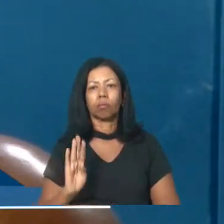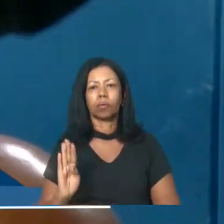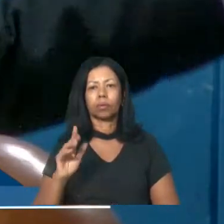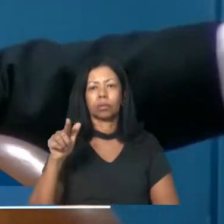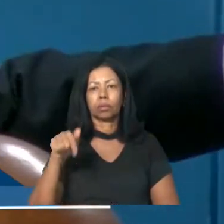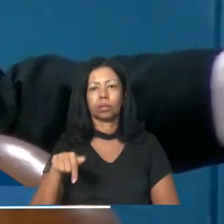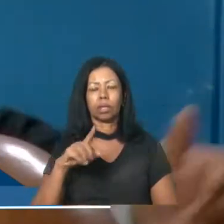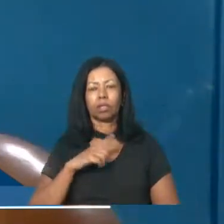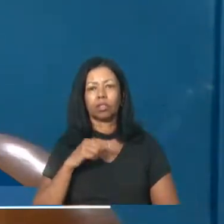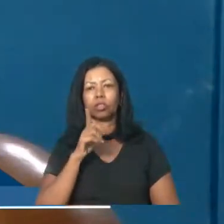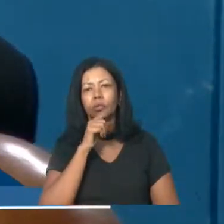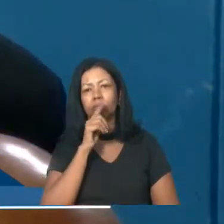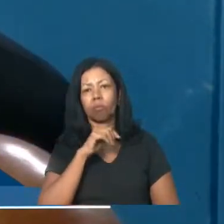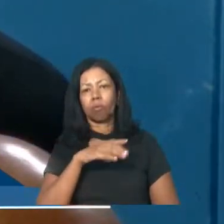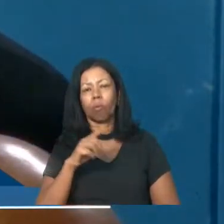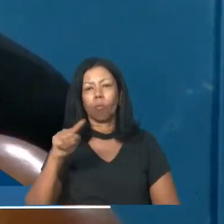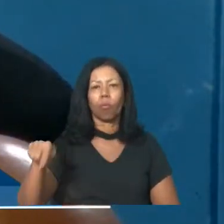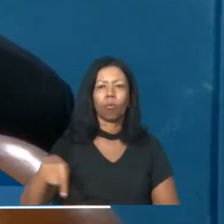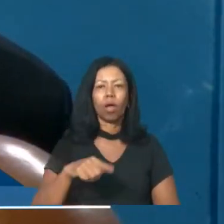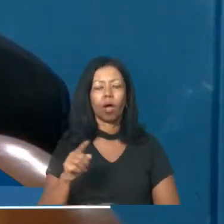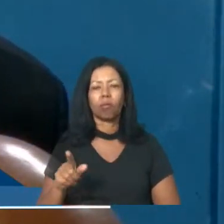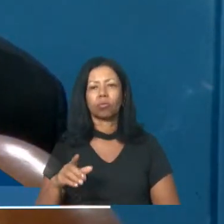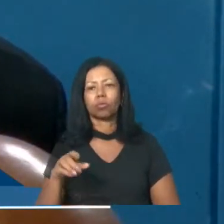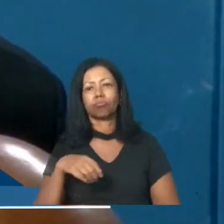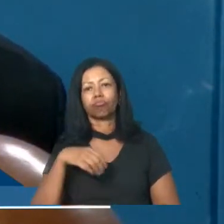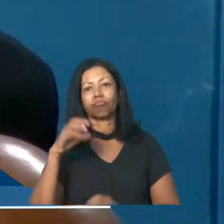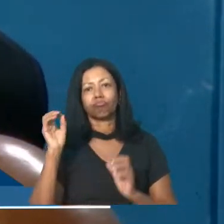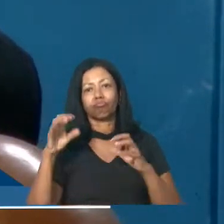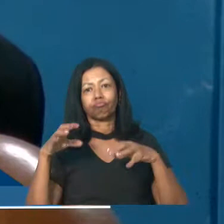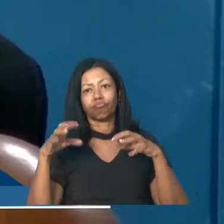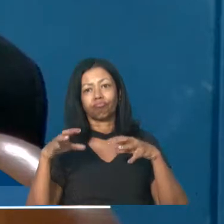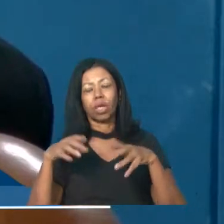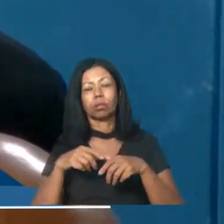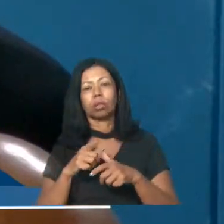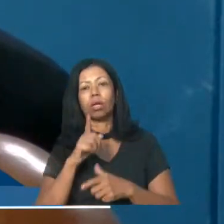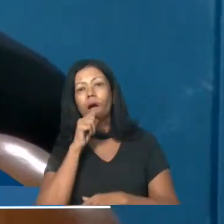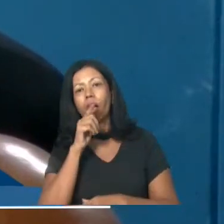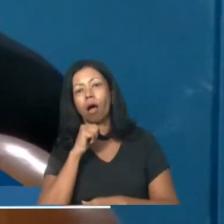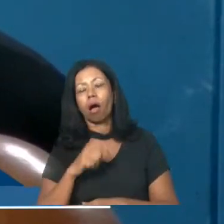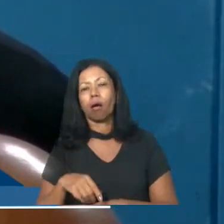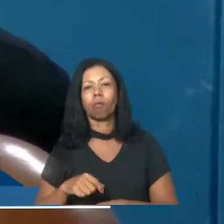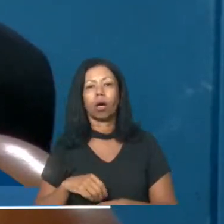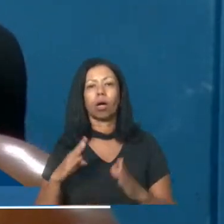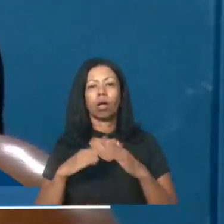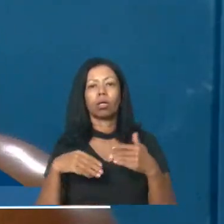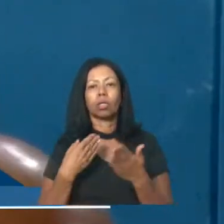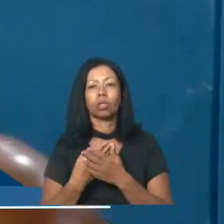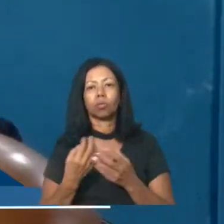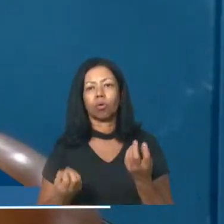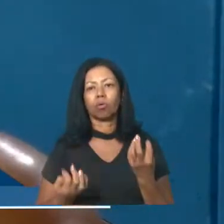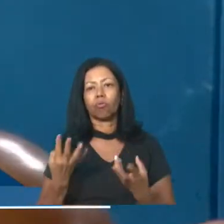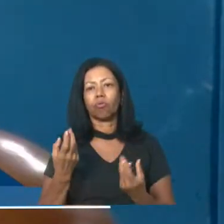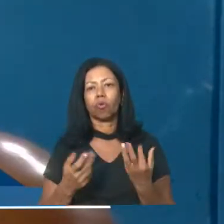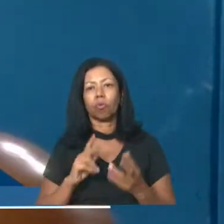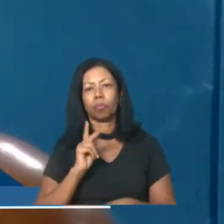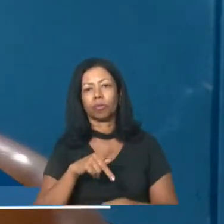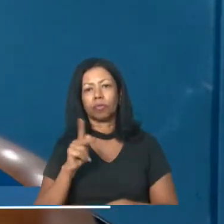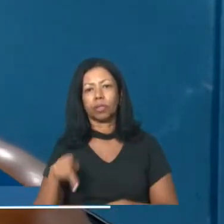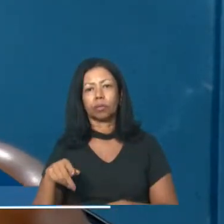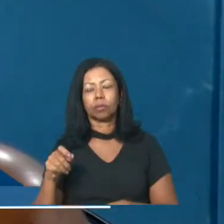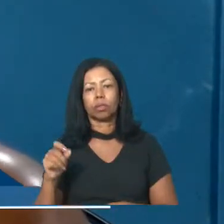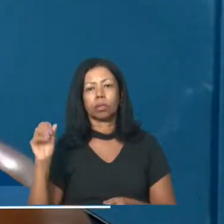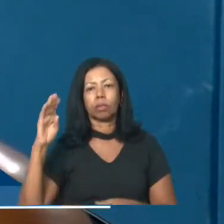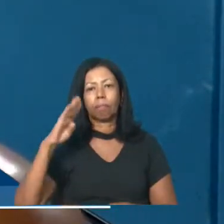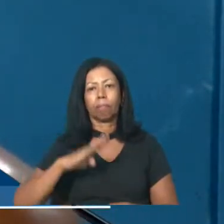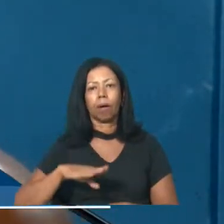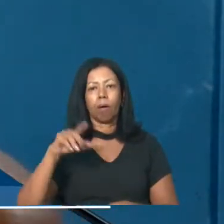no Casqueiro, crateras na entrada da cidade, colégios pegando fogo, professores mal remunerados,